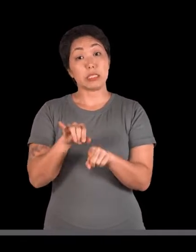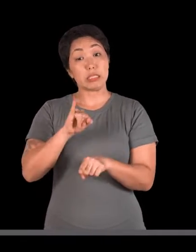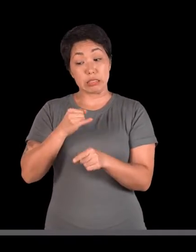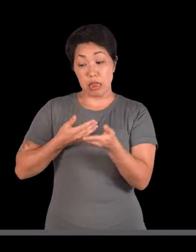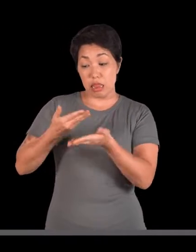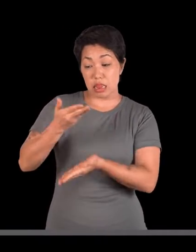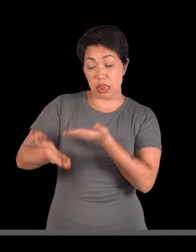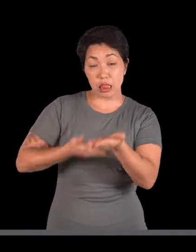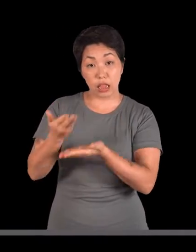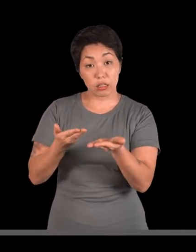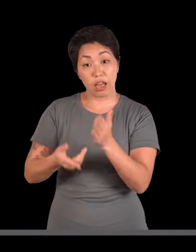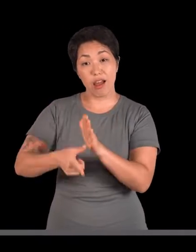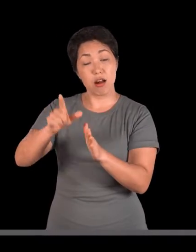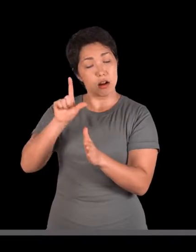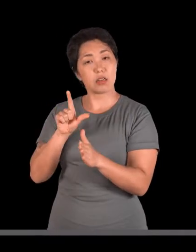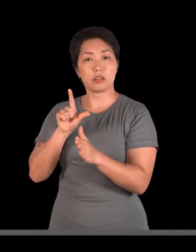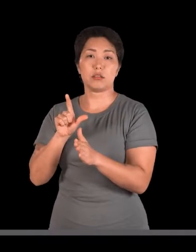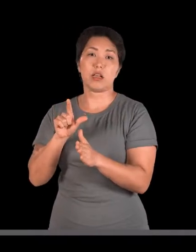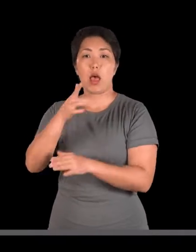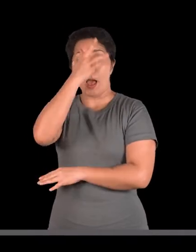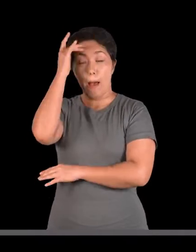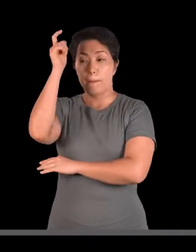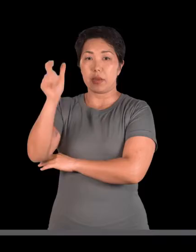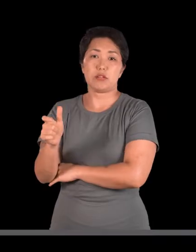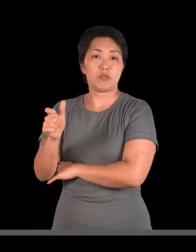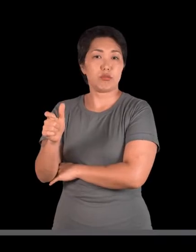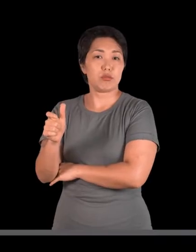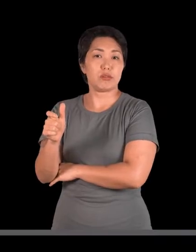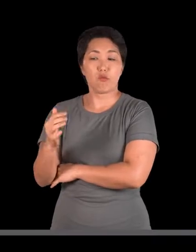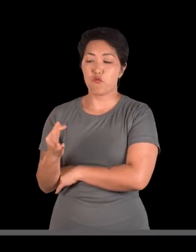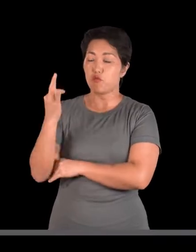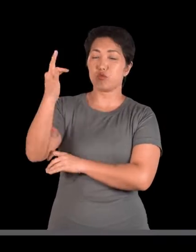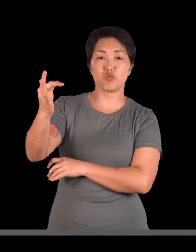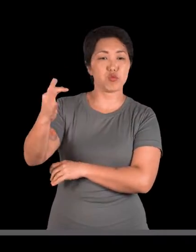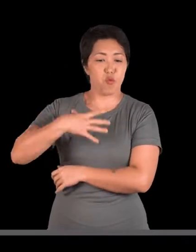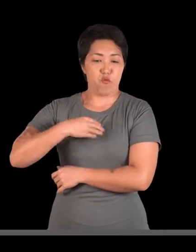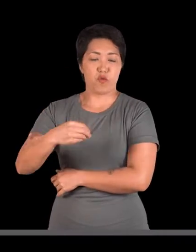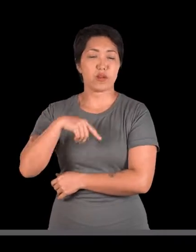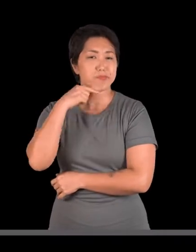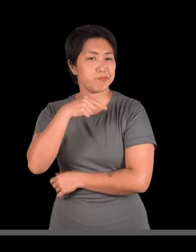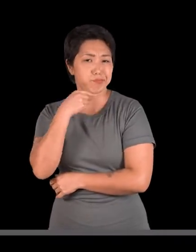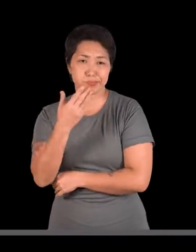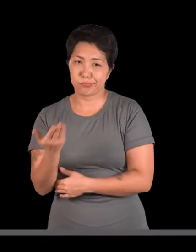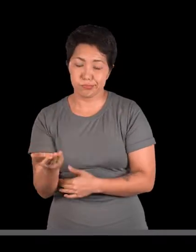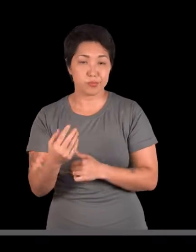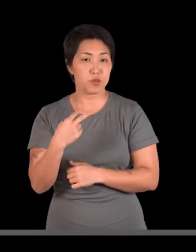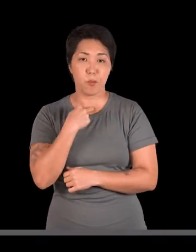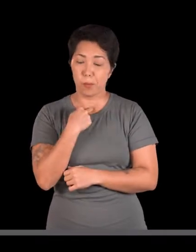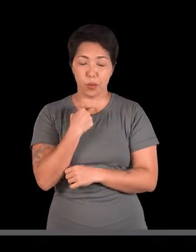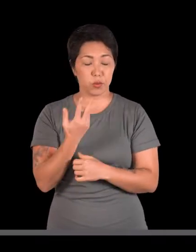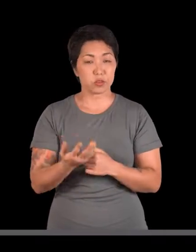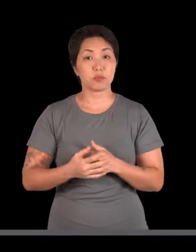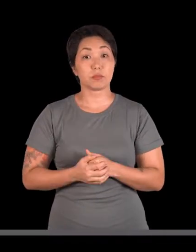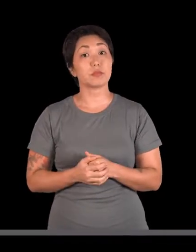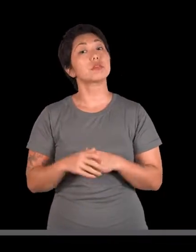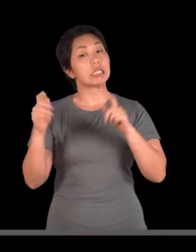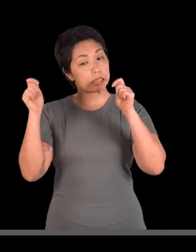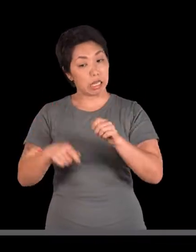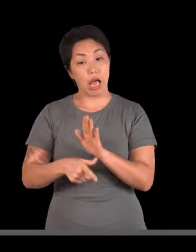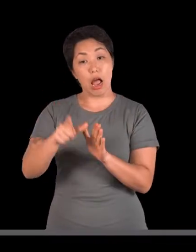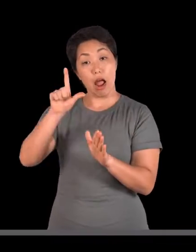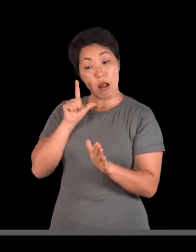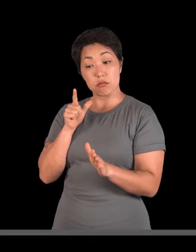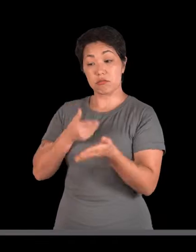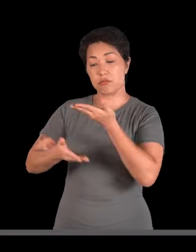à esterilidade, ou seja, a impossibilidade de que essa pessoa tenha filhos. Então, é tratável, é algo controlável, tudo depende